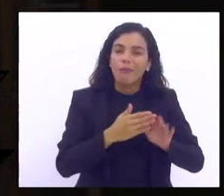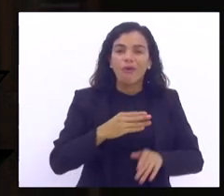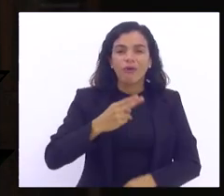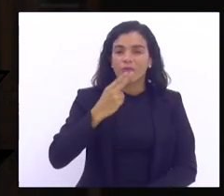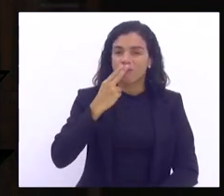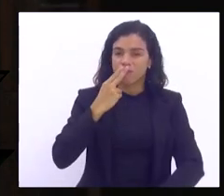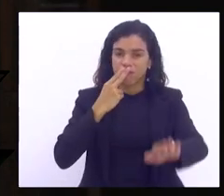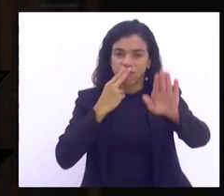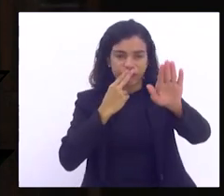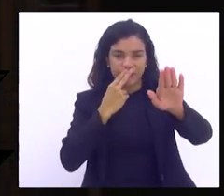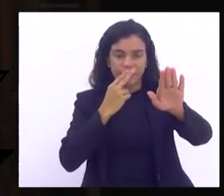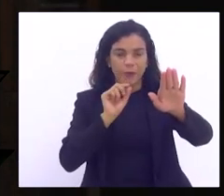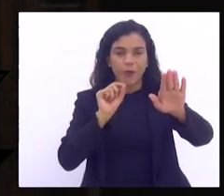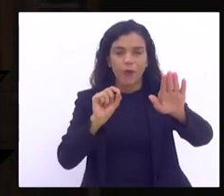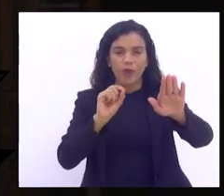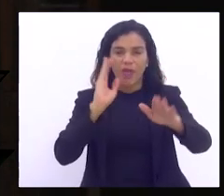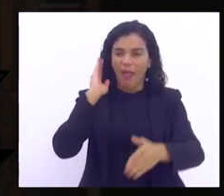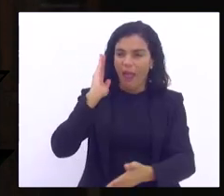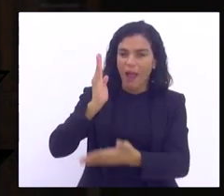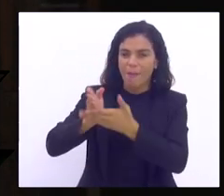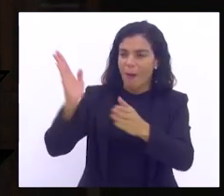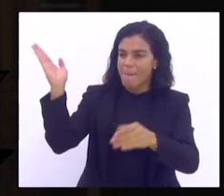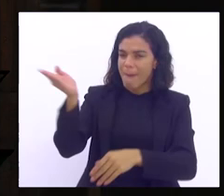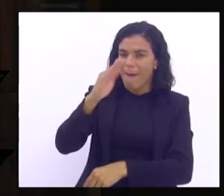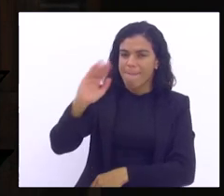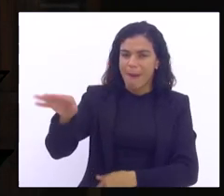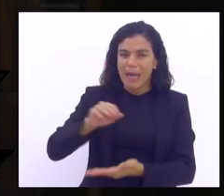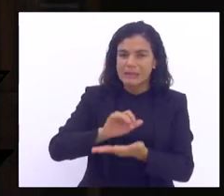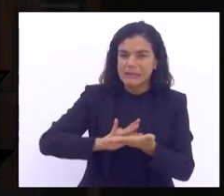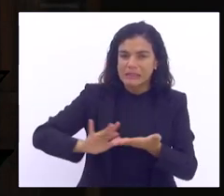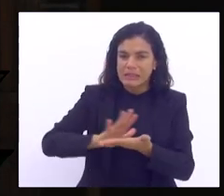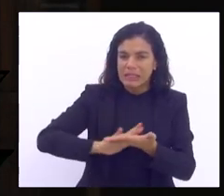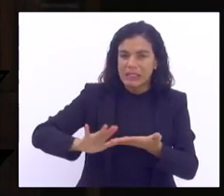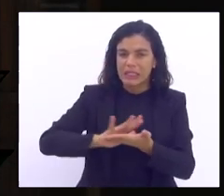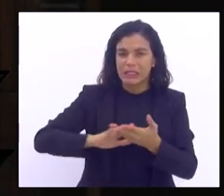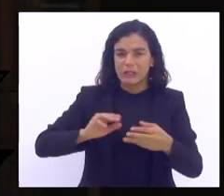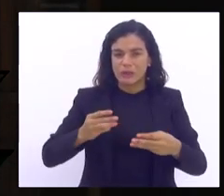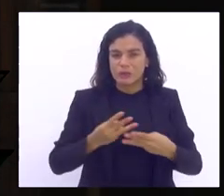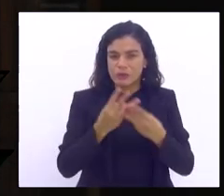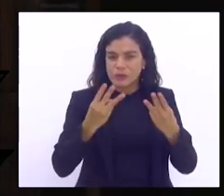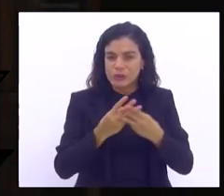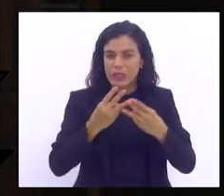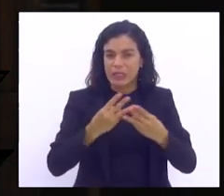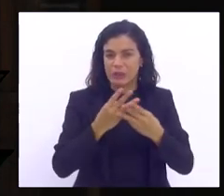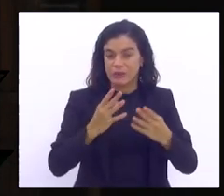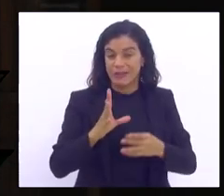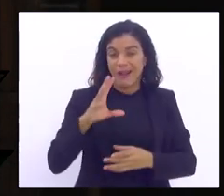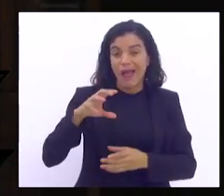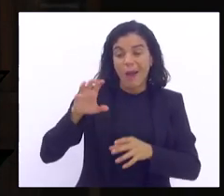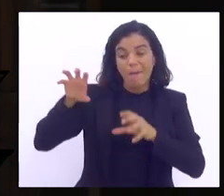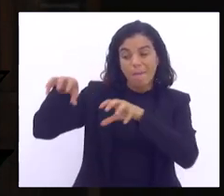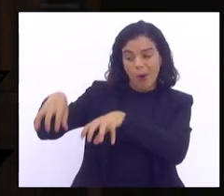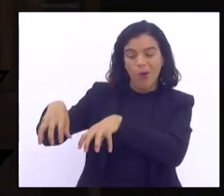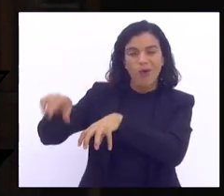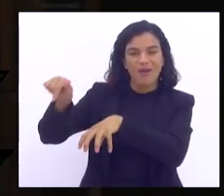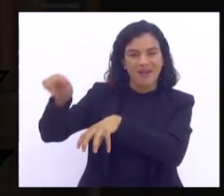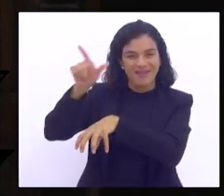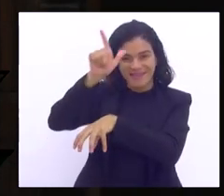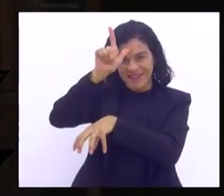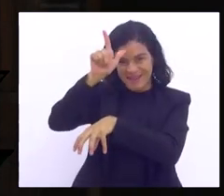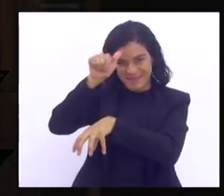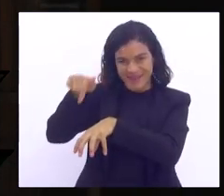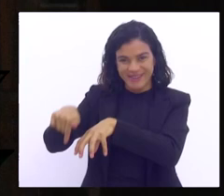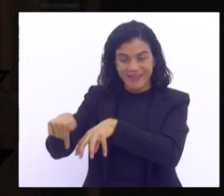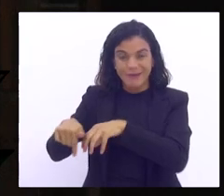para acabar com os judeus, ciganos, negros, tudo. Essa é a solução final, que são os campos de concentração e a morte. E